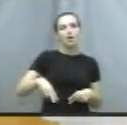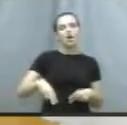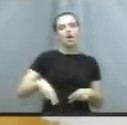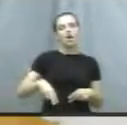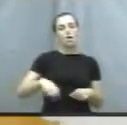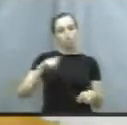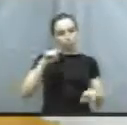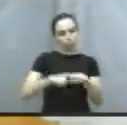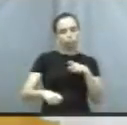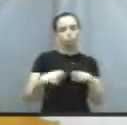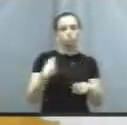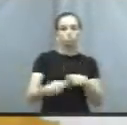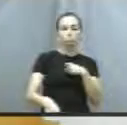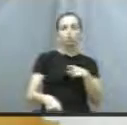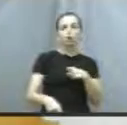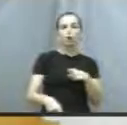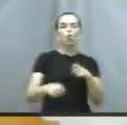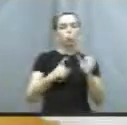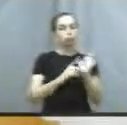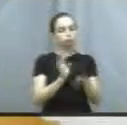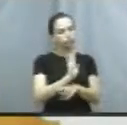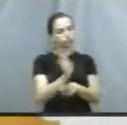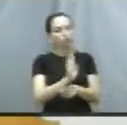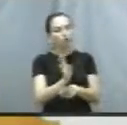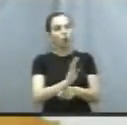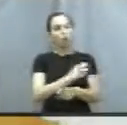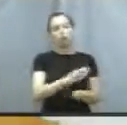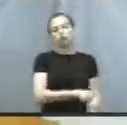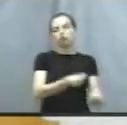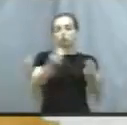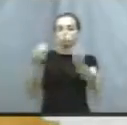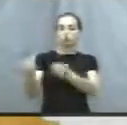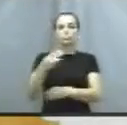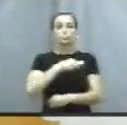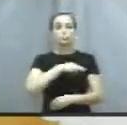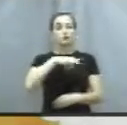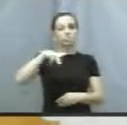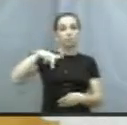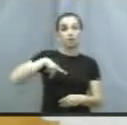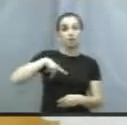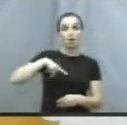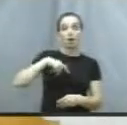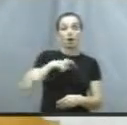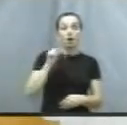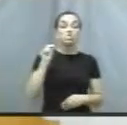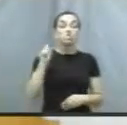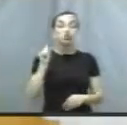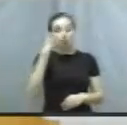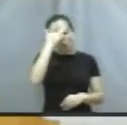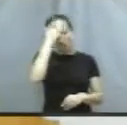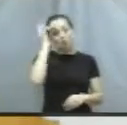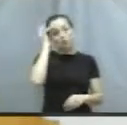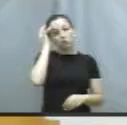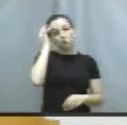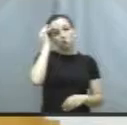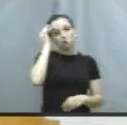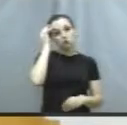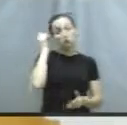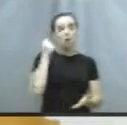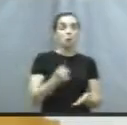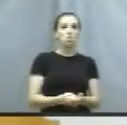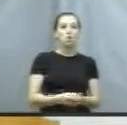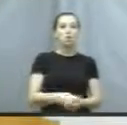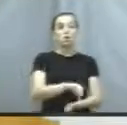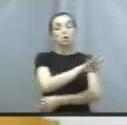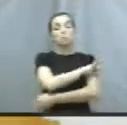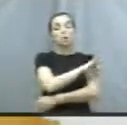estupro, registrar com imagem e levar para o Ministério Público para ver se alguém faz o favor de obrigar a prefeitura a fazer aquilo